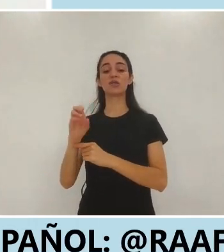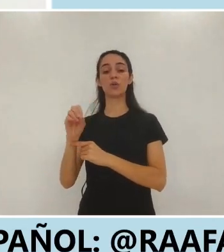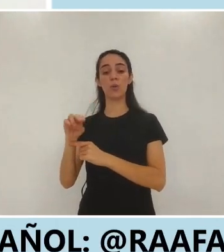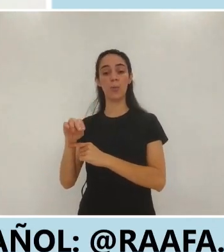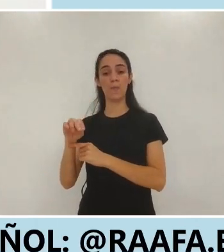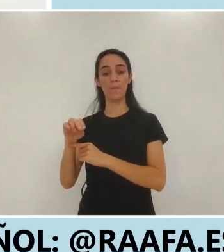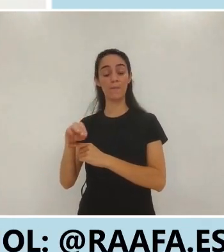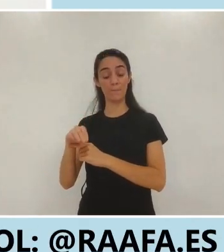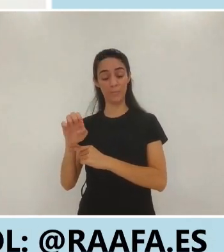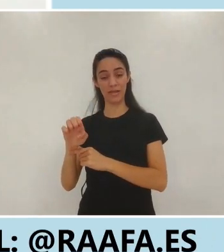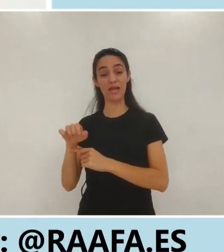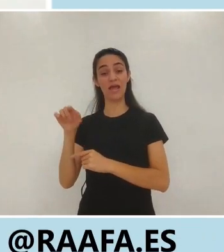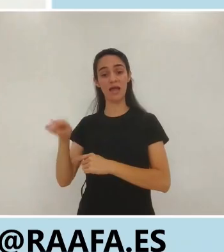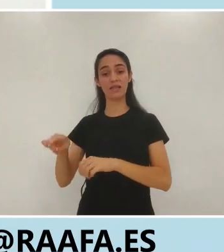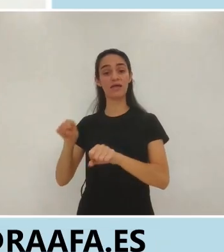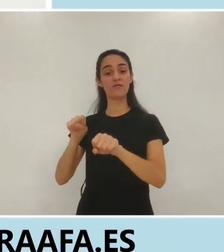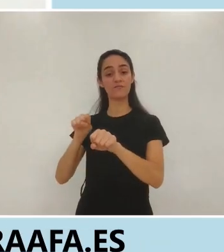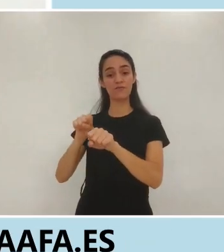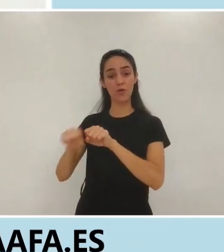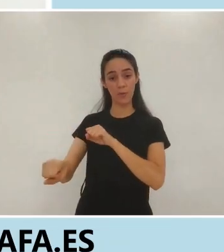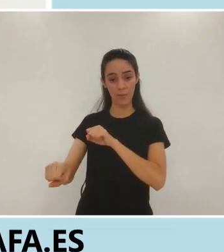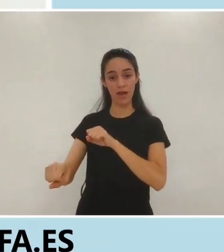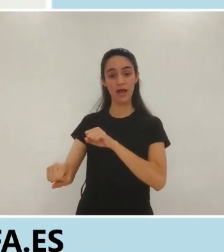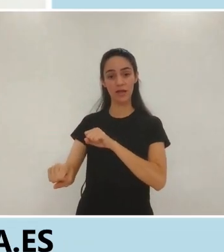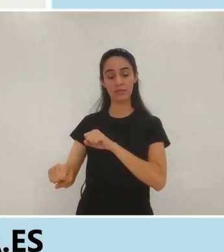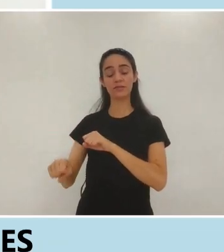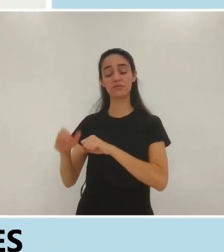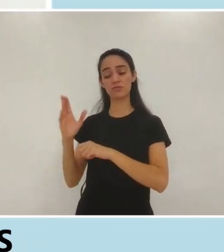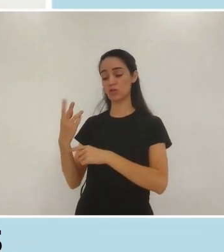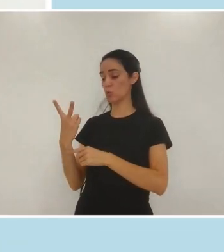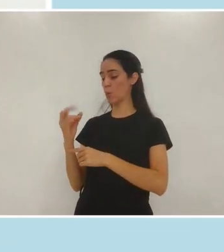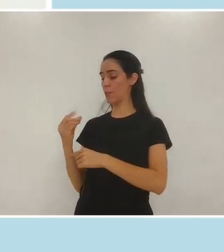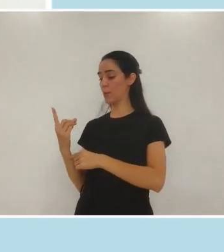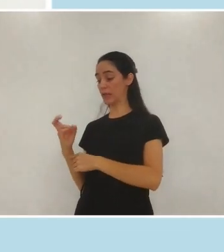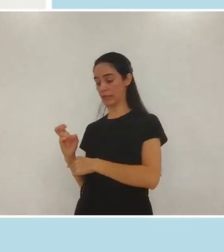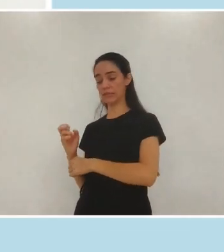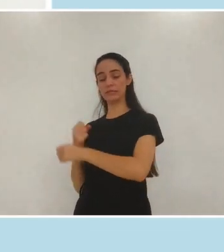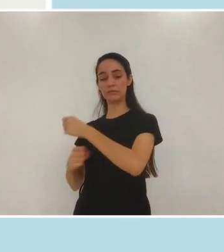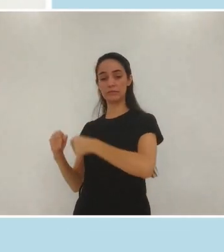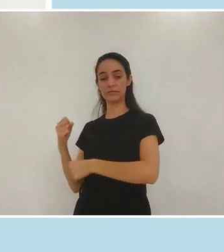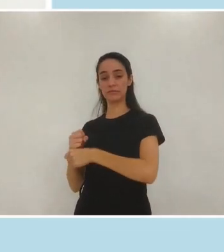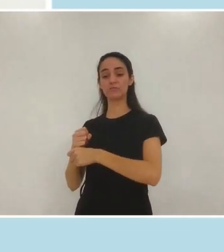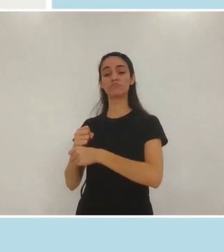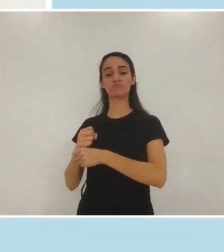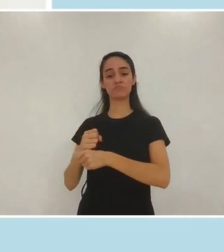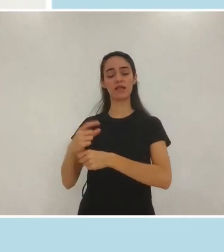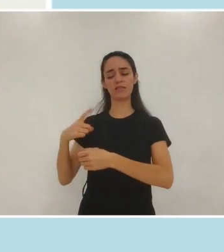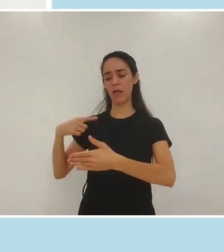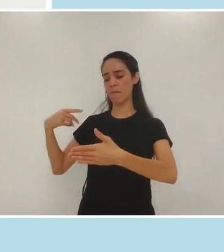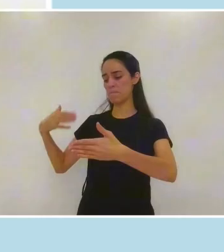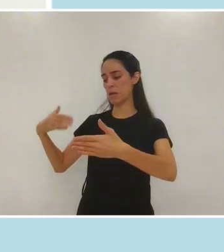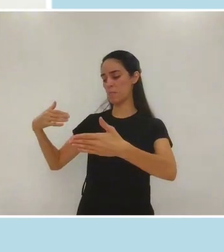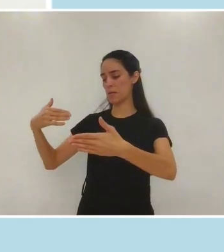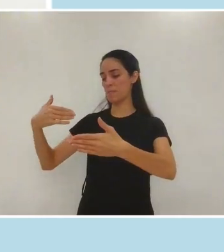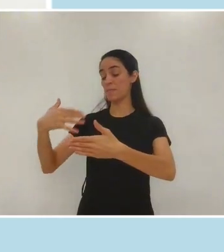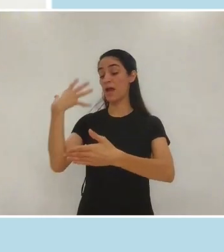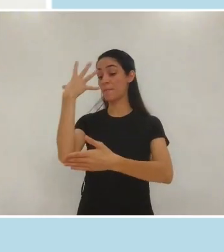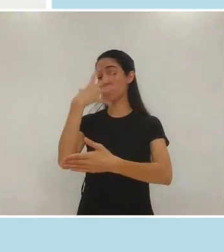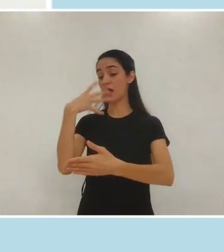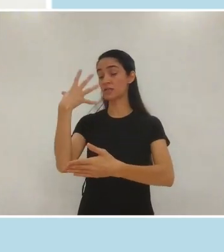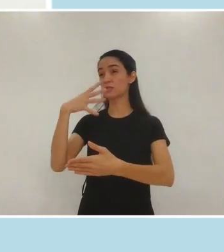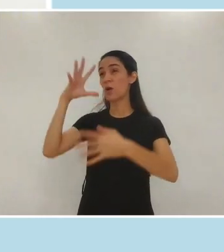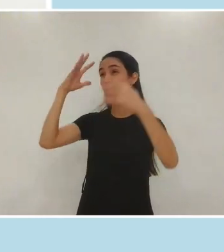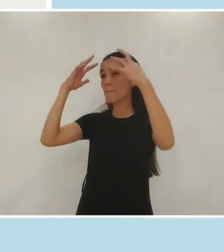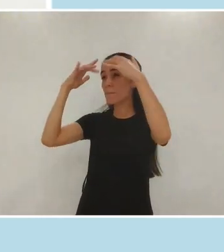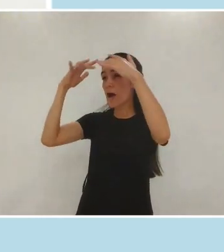desde 2015 e construiu uma trajetória marcada pelo estudo e pela paixão em compreender a mente humana. Ao